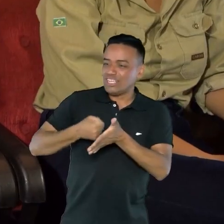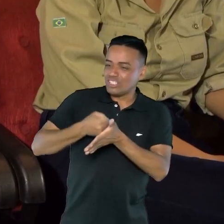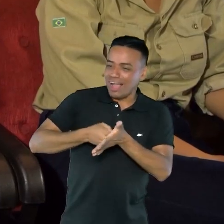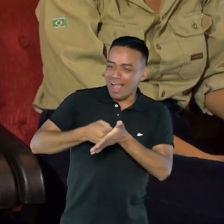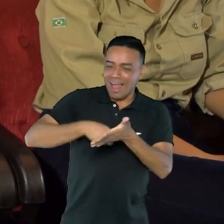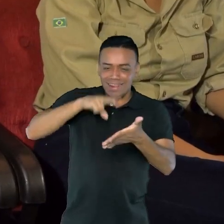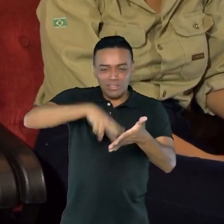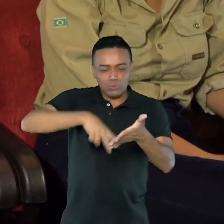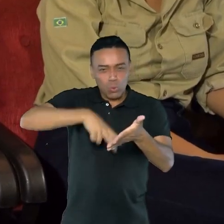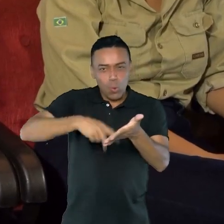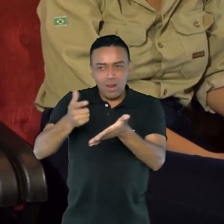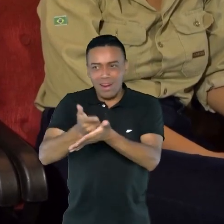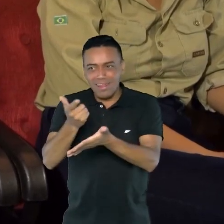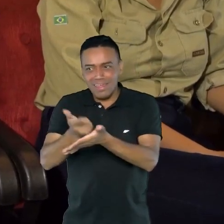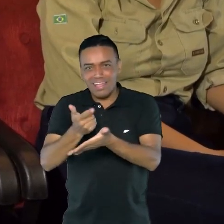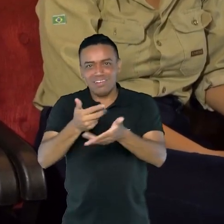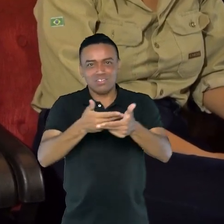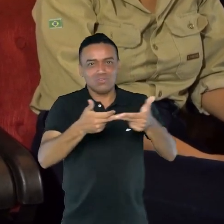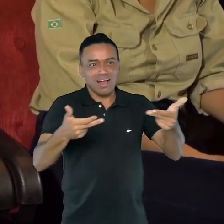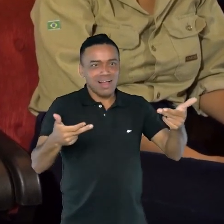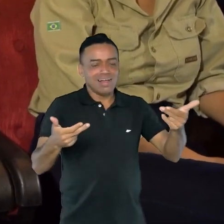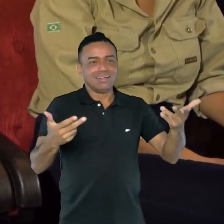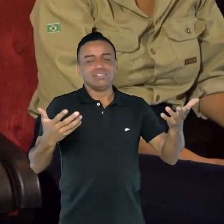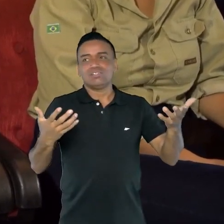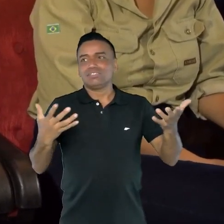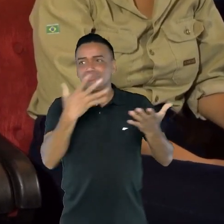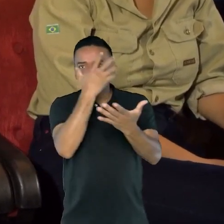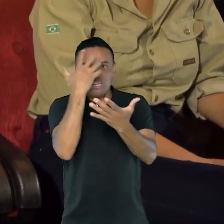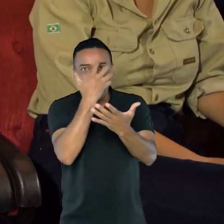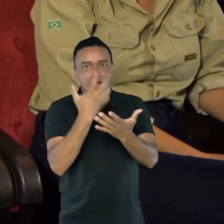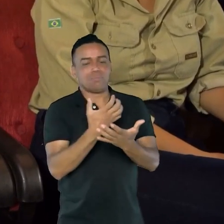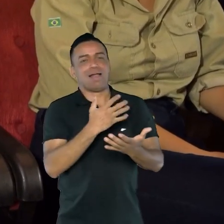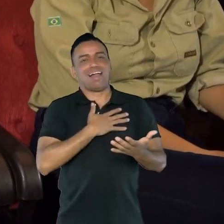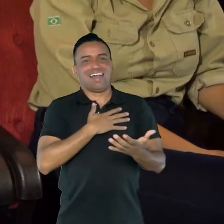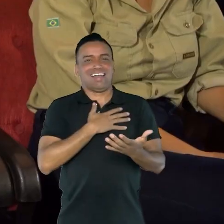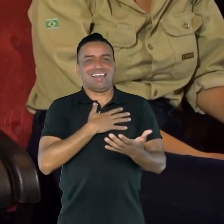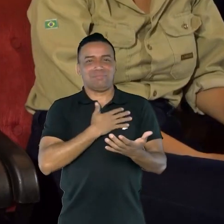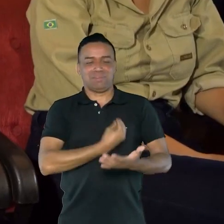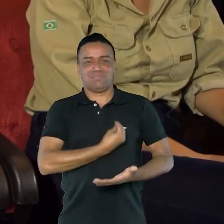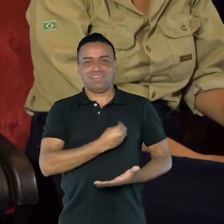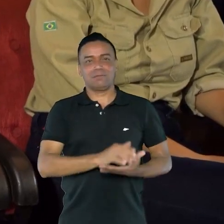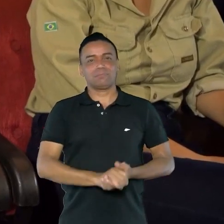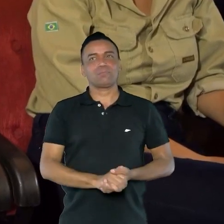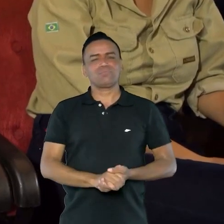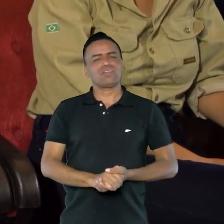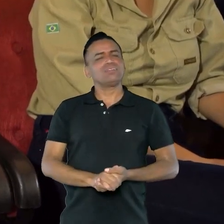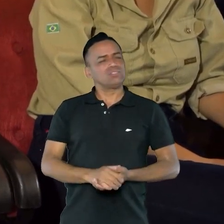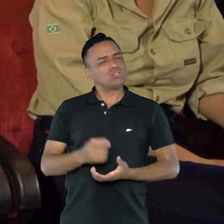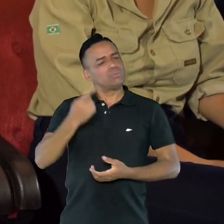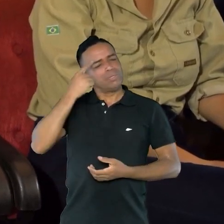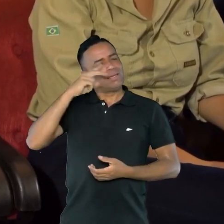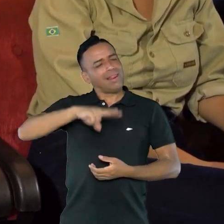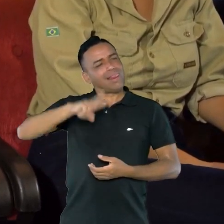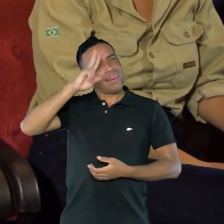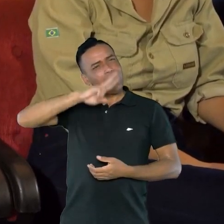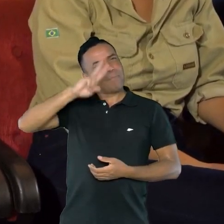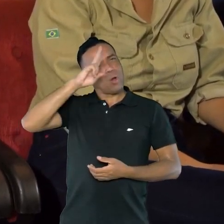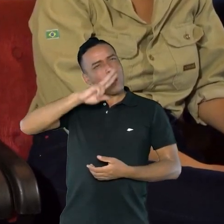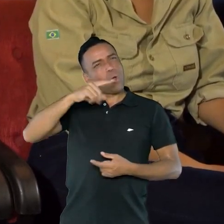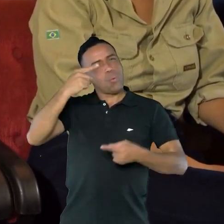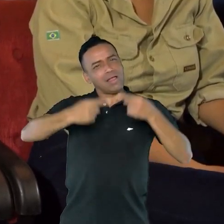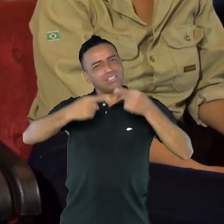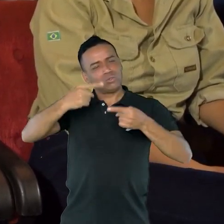desse livro ou de outras coisas que me preenchem tanto. E isso me remeteu diretamente a uma discussão